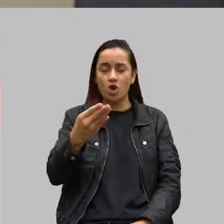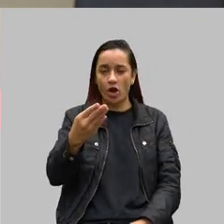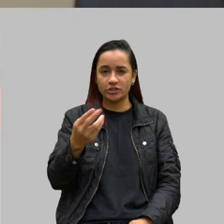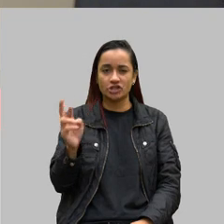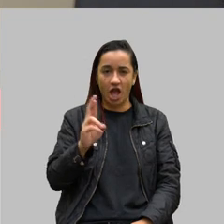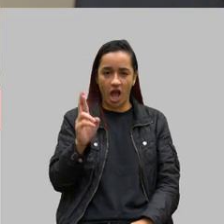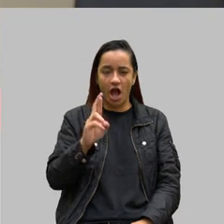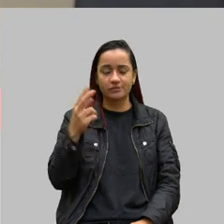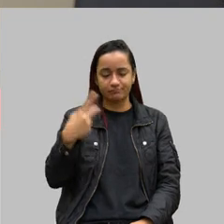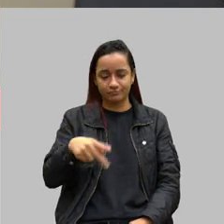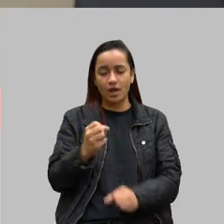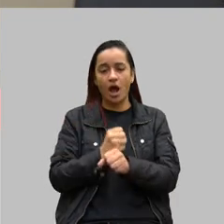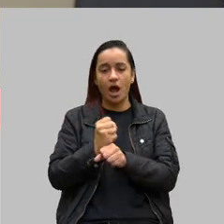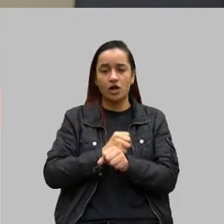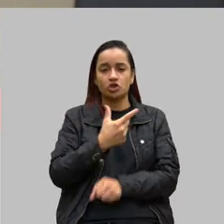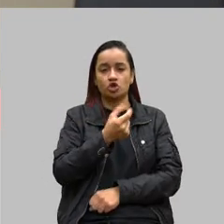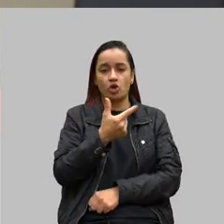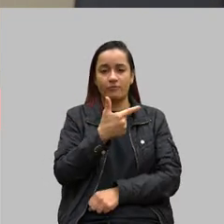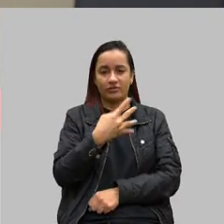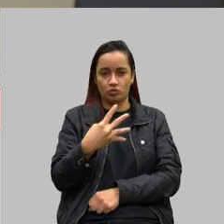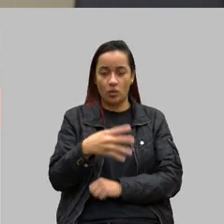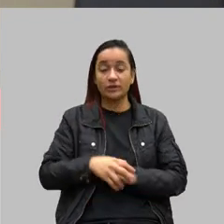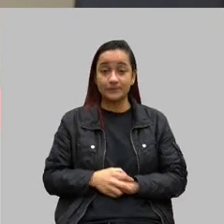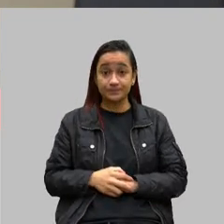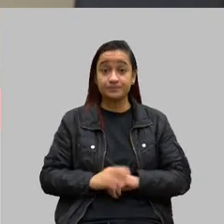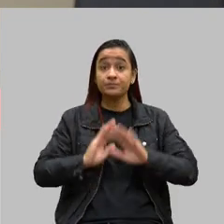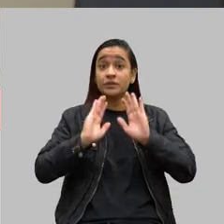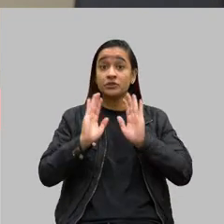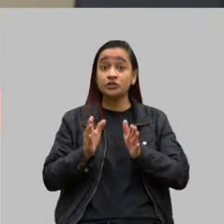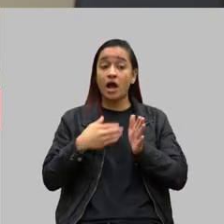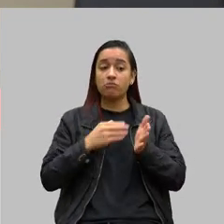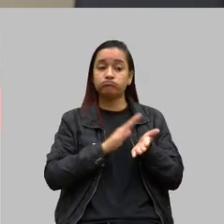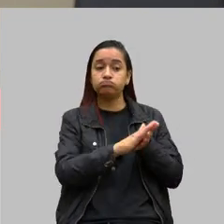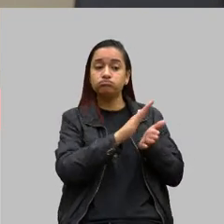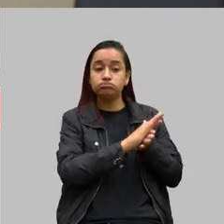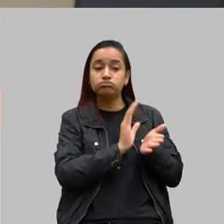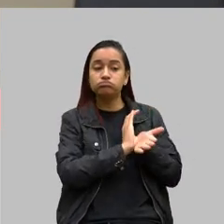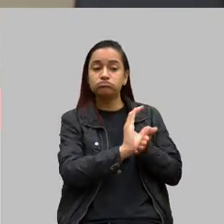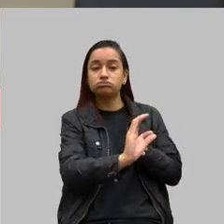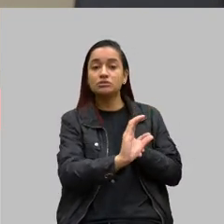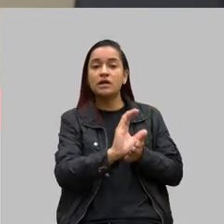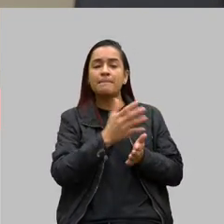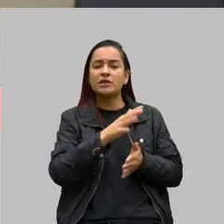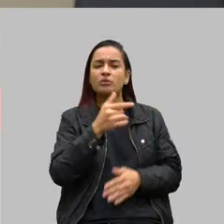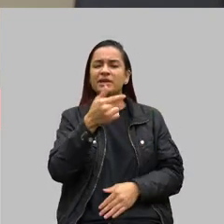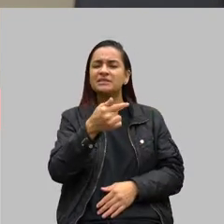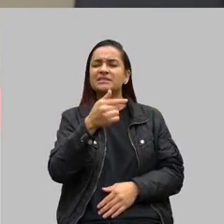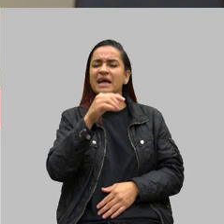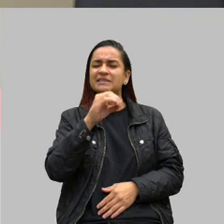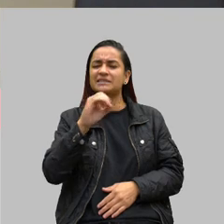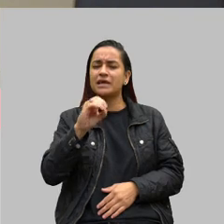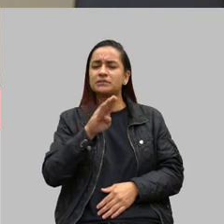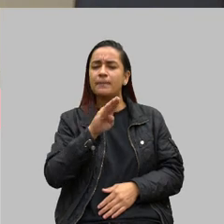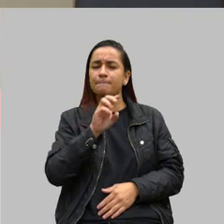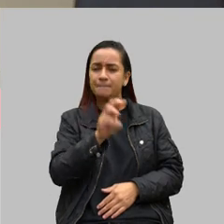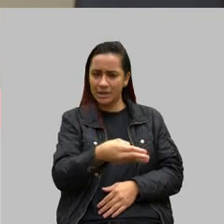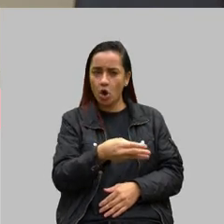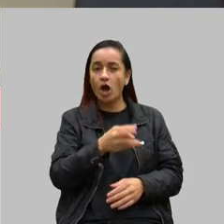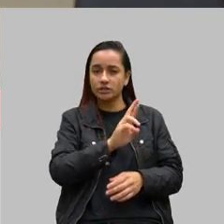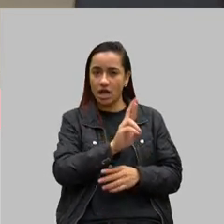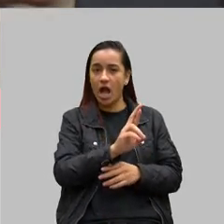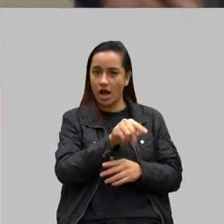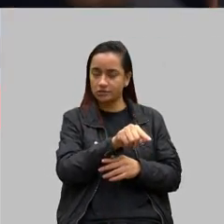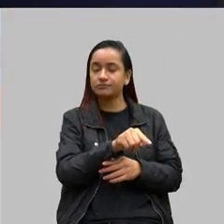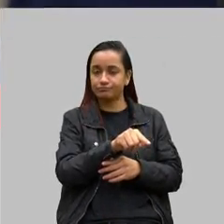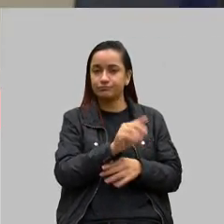nós já empenhamos cerca de R 700 milhões deais Então esse os números em relação a isso né